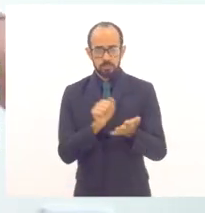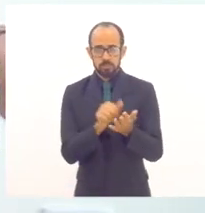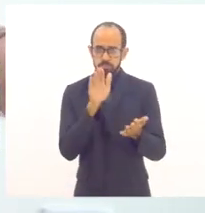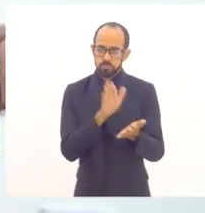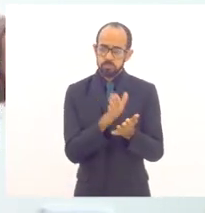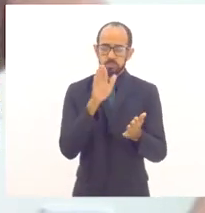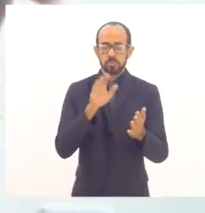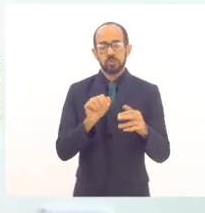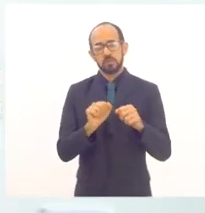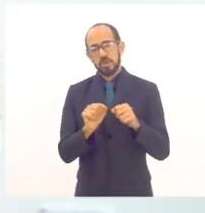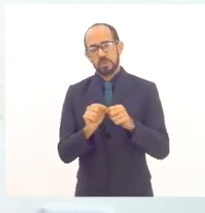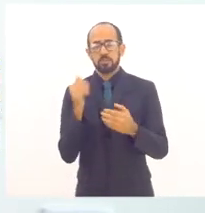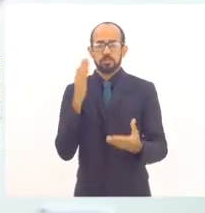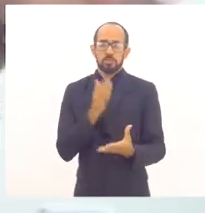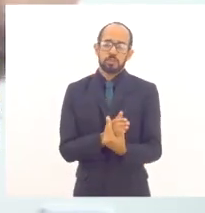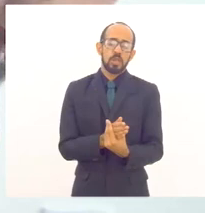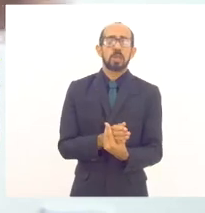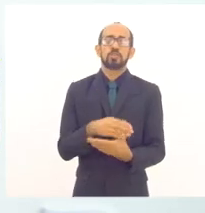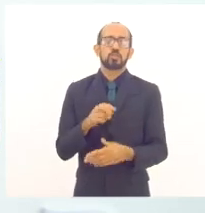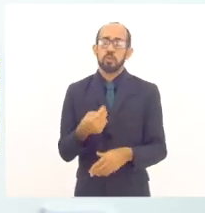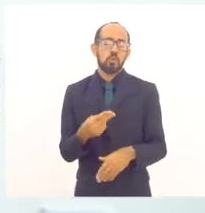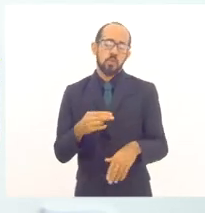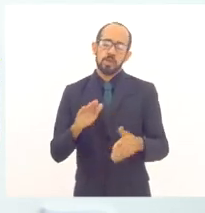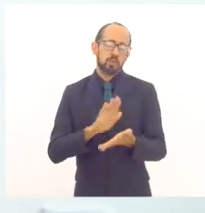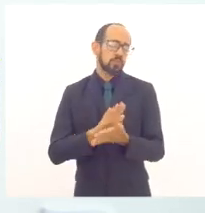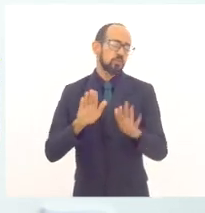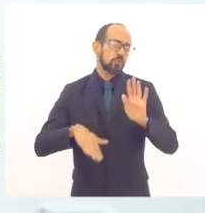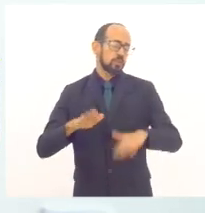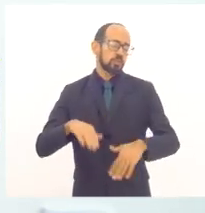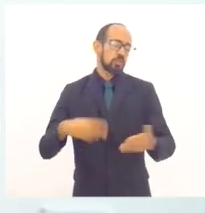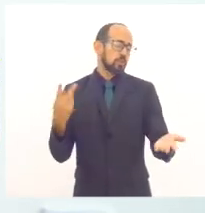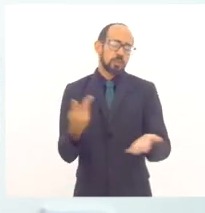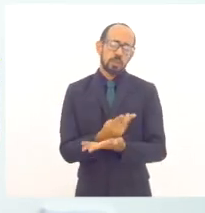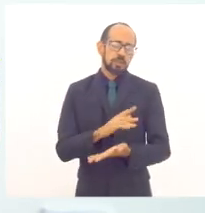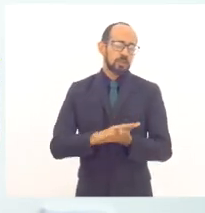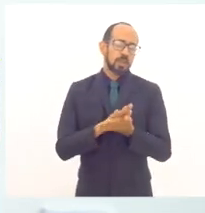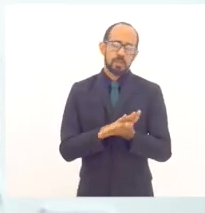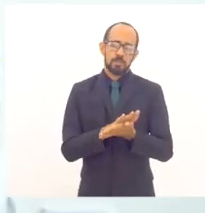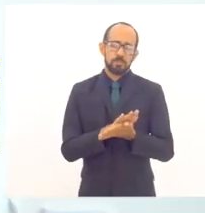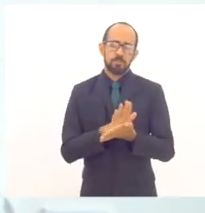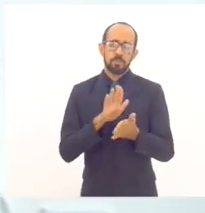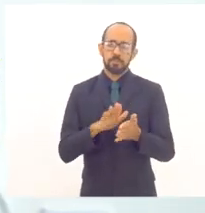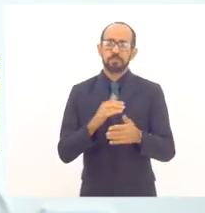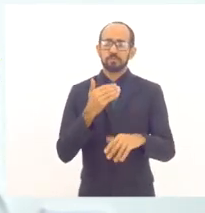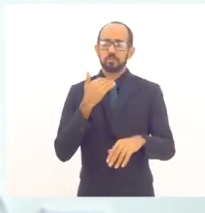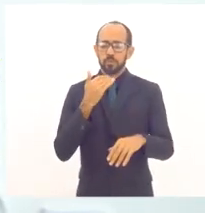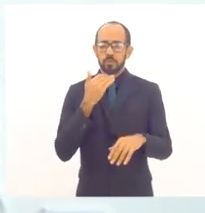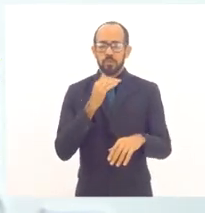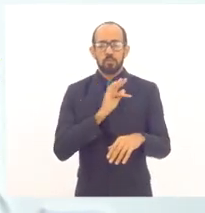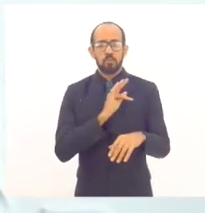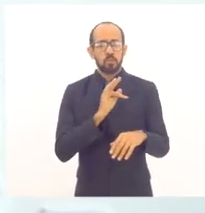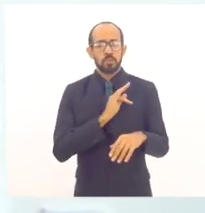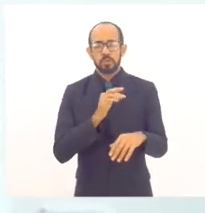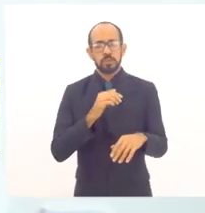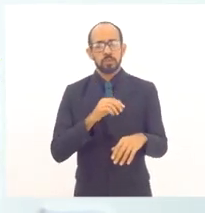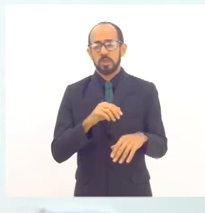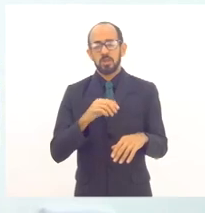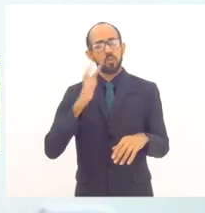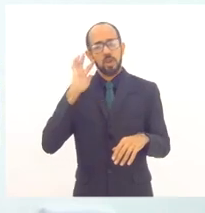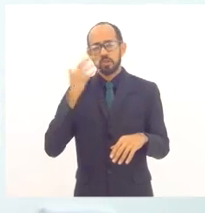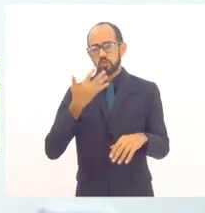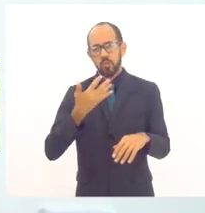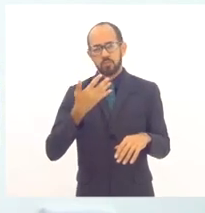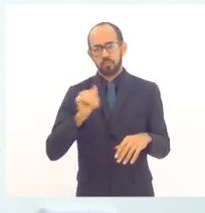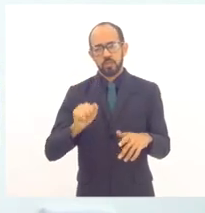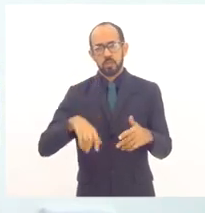abre processo, às vezes dá em alguma coisa, às vezes não dá em nada, a gente continua. Mas não adianta, a polícia não resolve isso. O preconceito, o